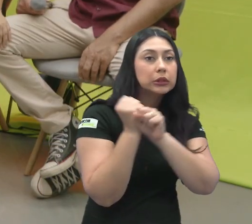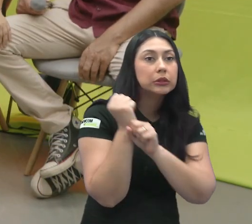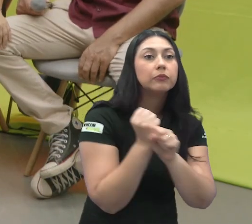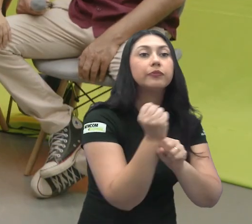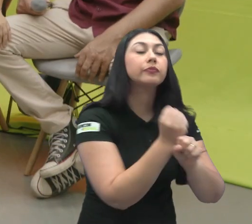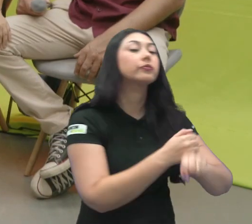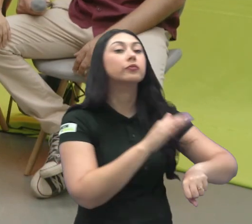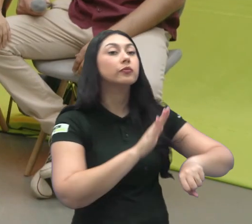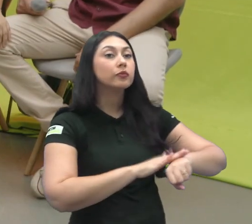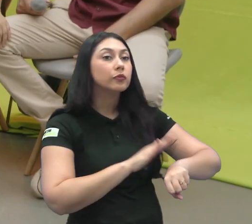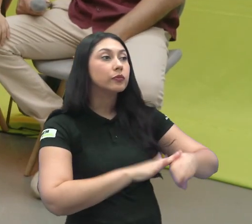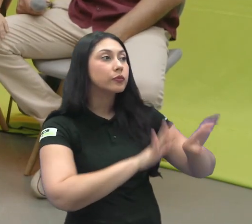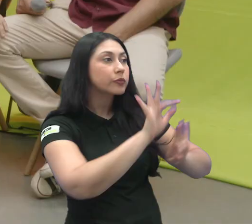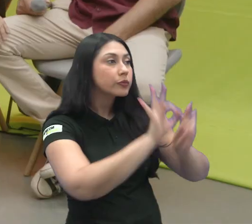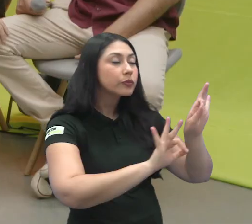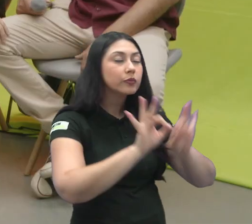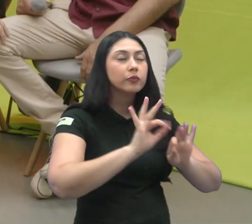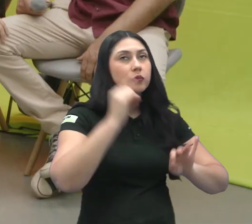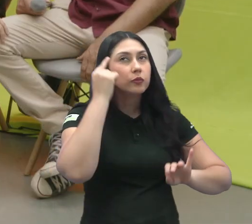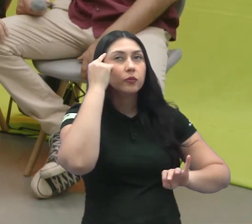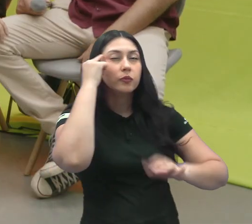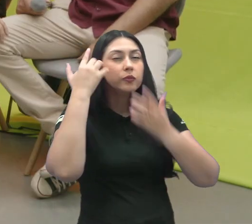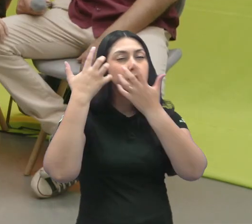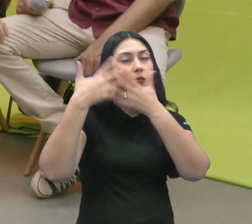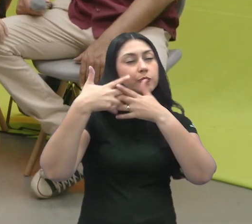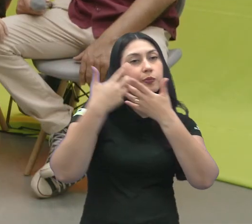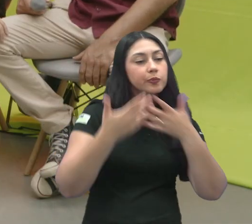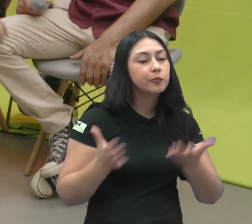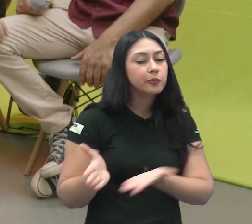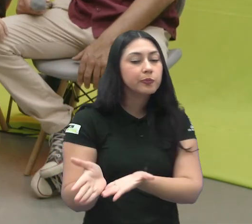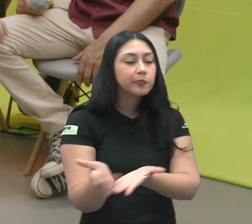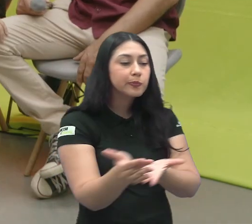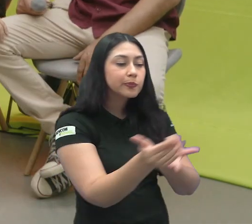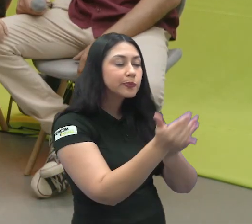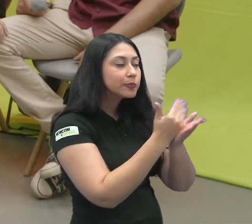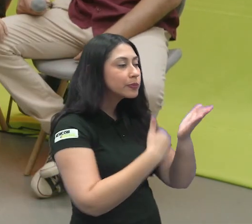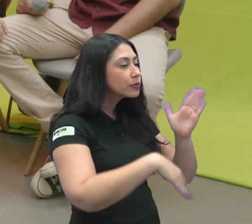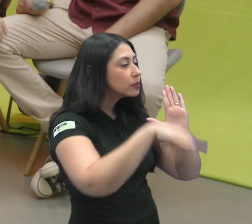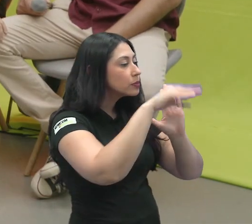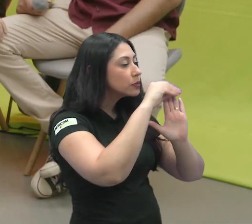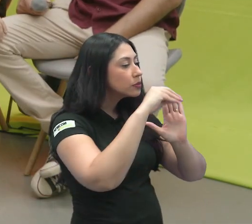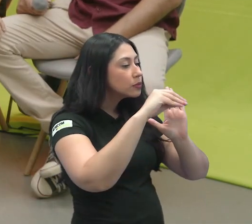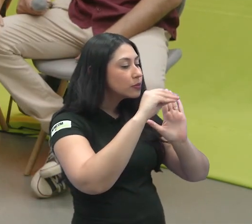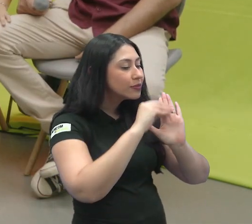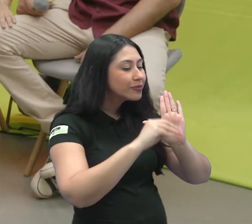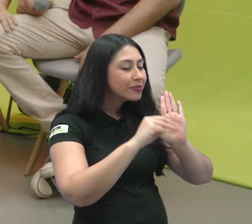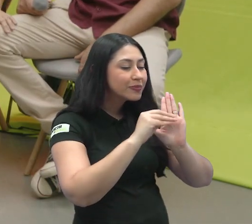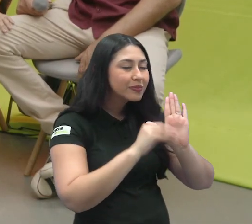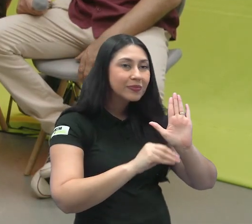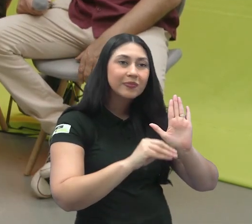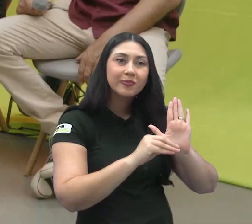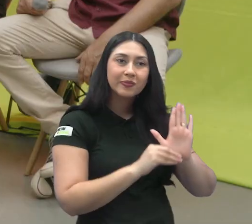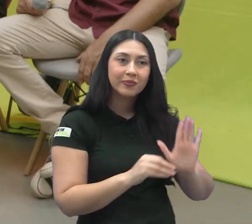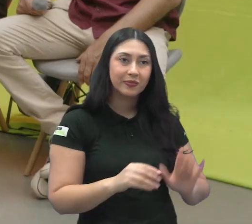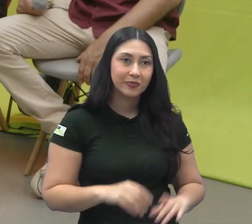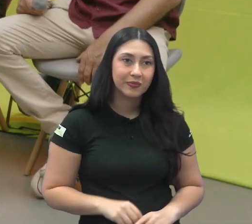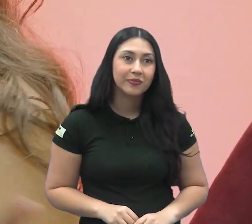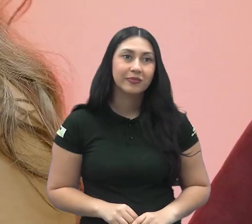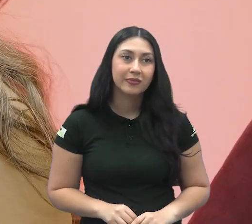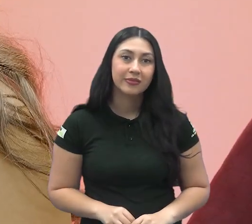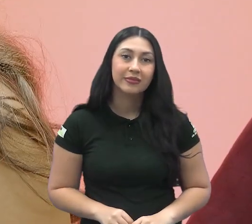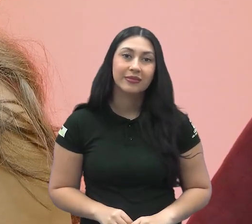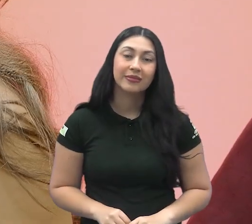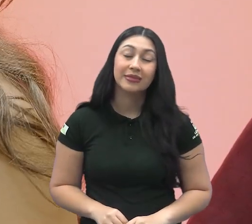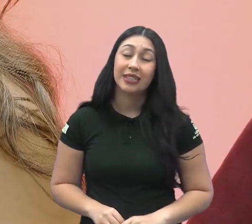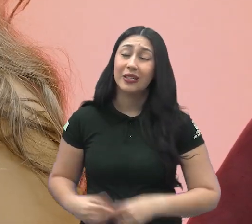álbum, reunir tudo que você tinha de trabalho, de material e colocar isso tudo, condensar tudo nesse projeto? Olha, foi um